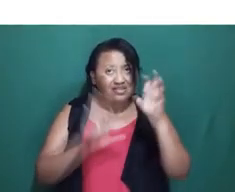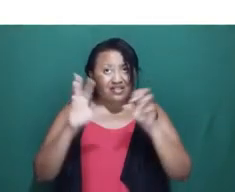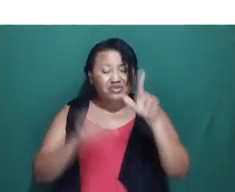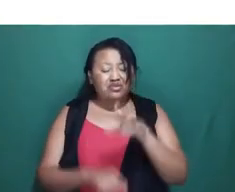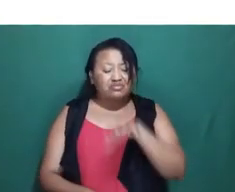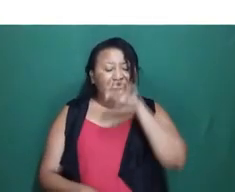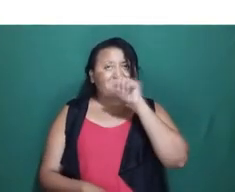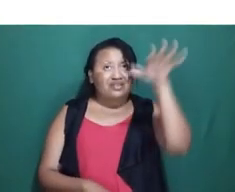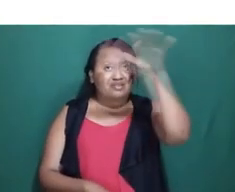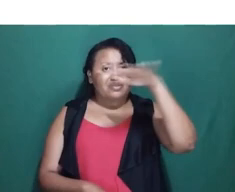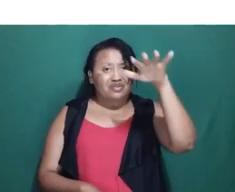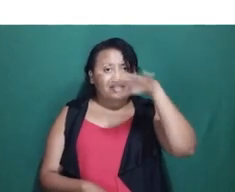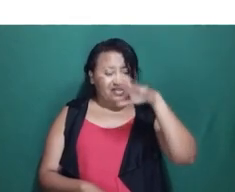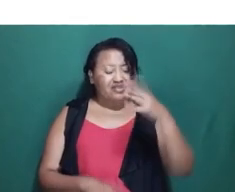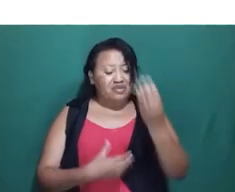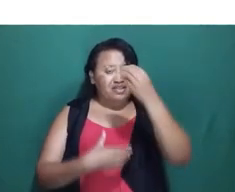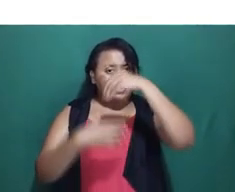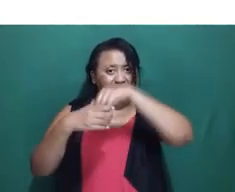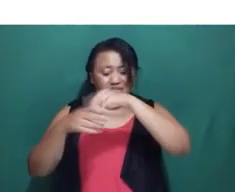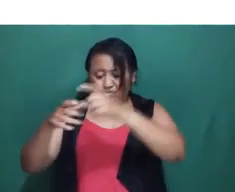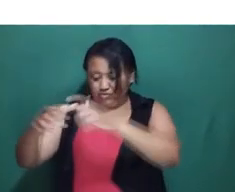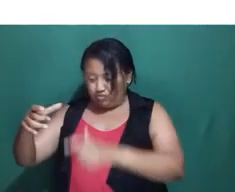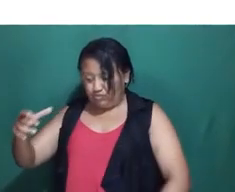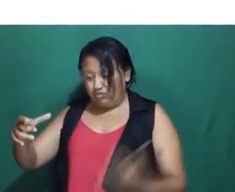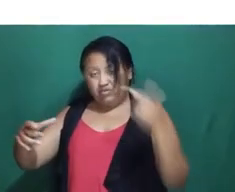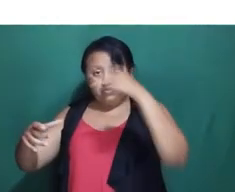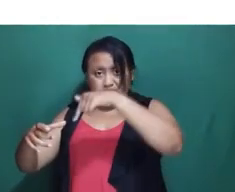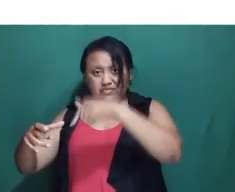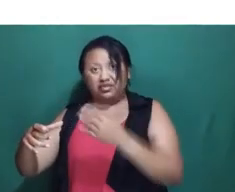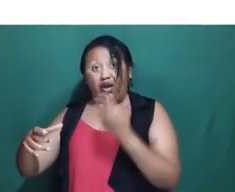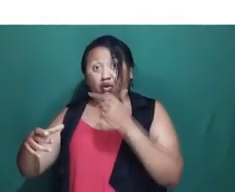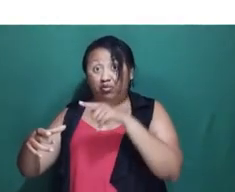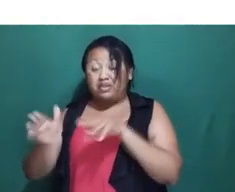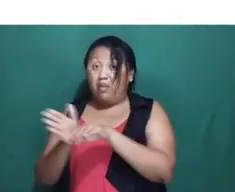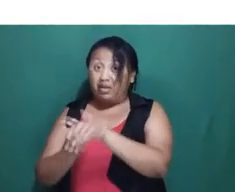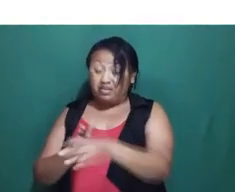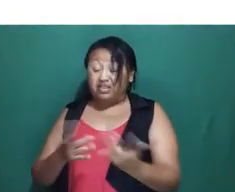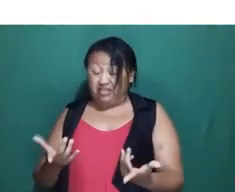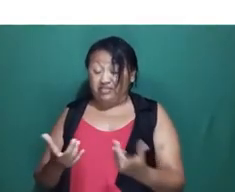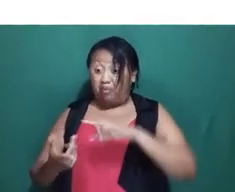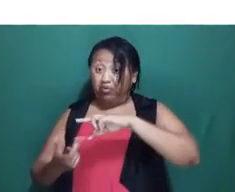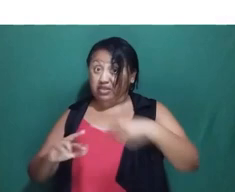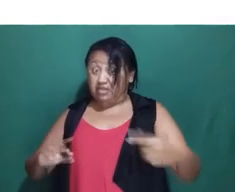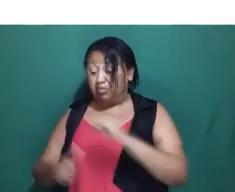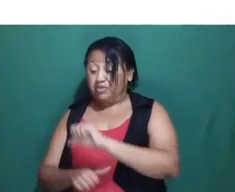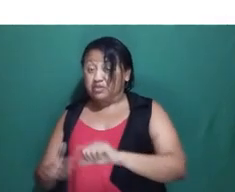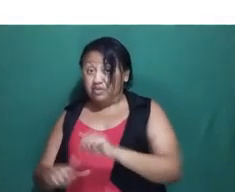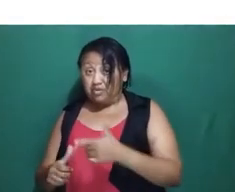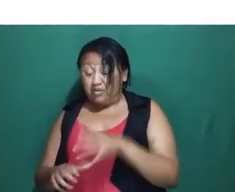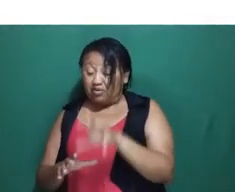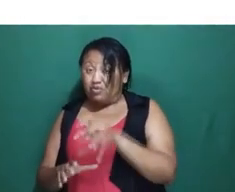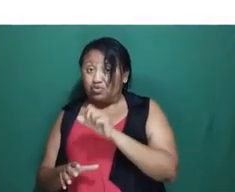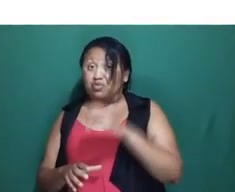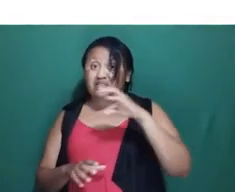da atmosfera e o bombeia para dentro de tanques onde ele alimenta uma bactéria que foi geneticamente modificada para consumir